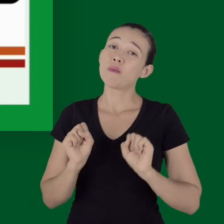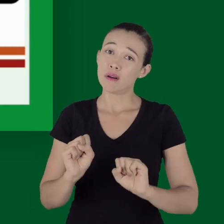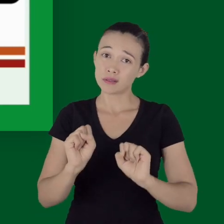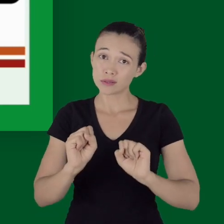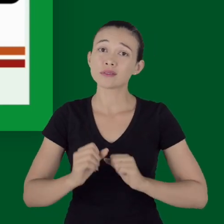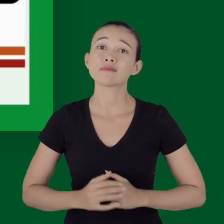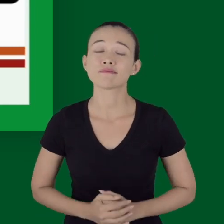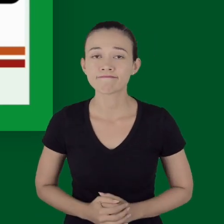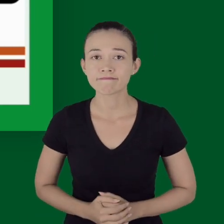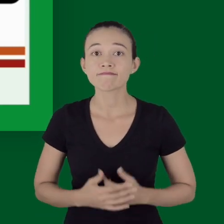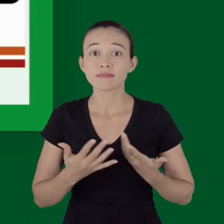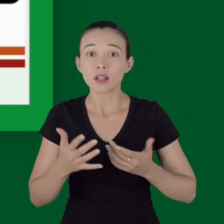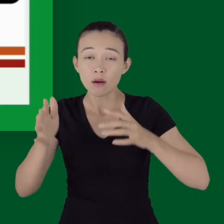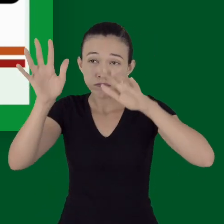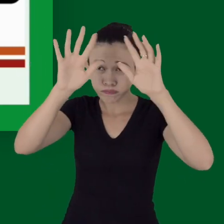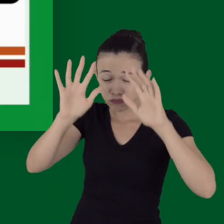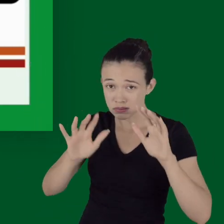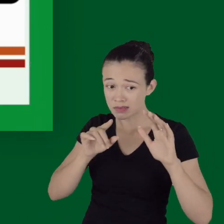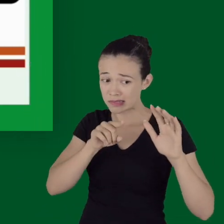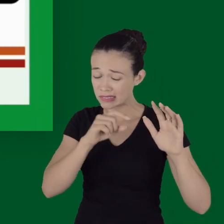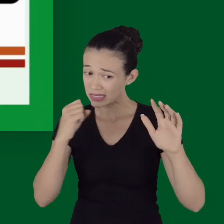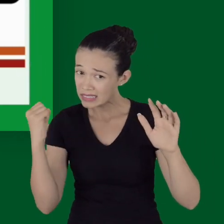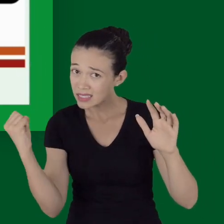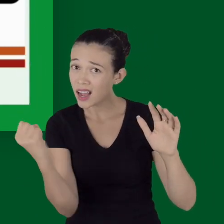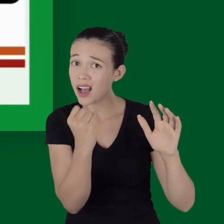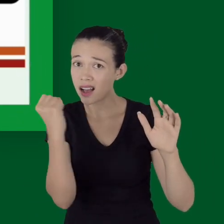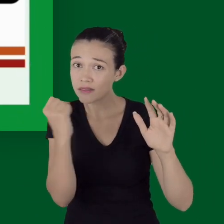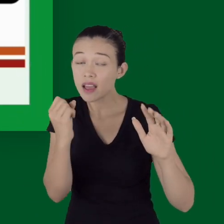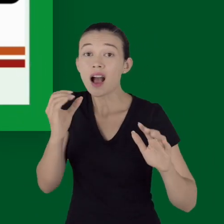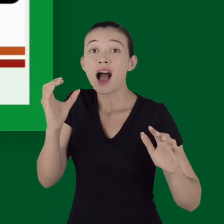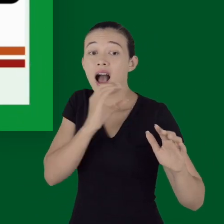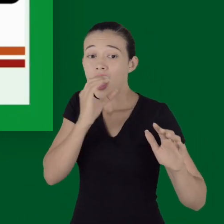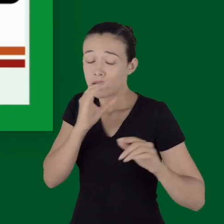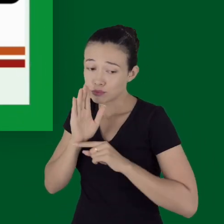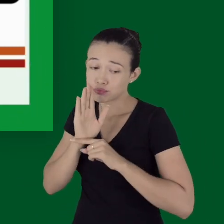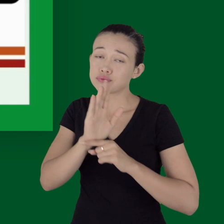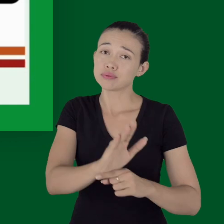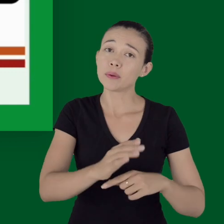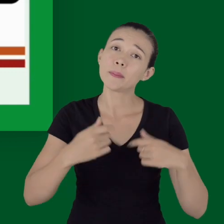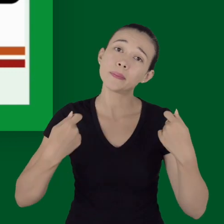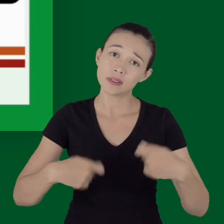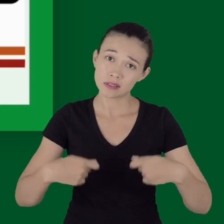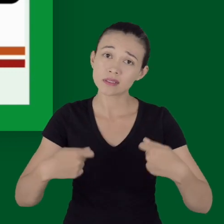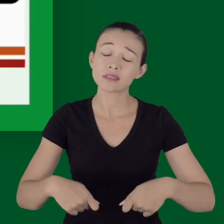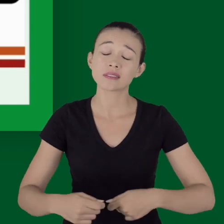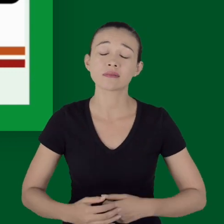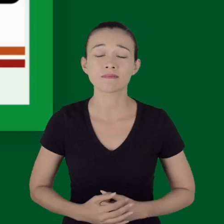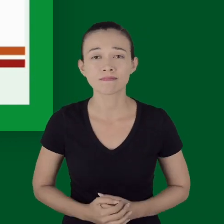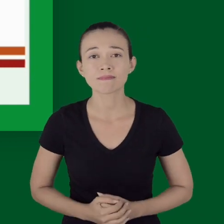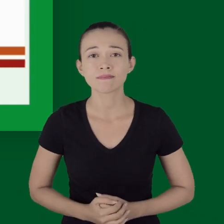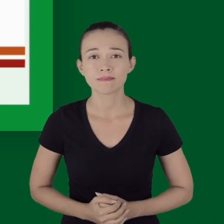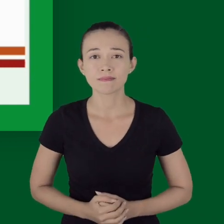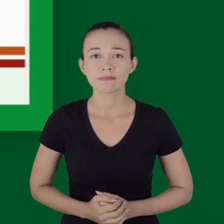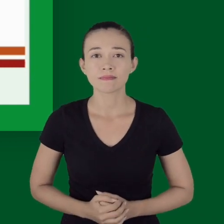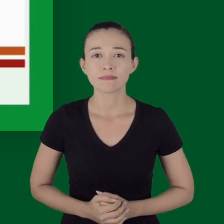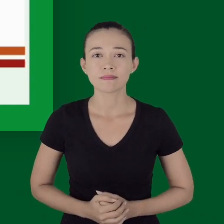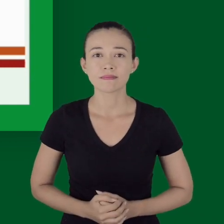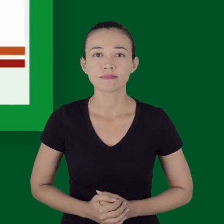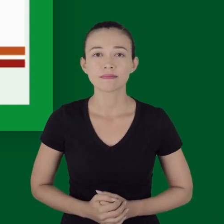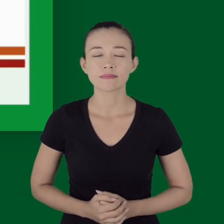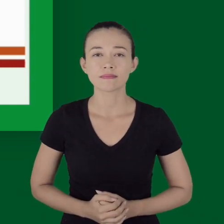por hipóxia. E é por isso que o afogamento é um processo grave e que deve ser interrompido o mais rápido possível. O